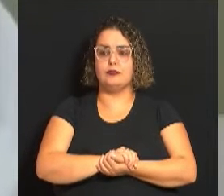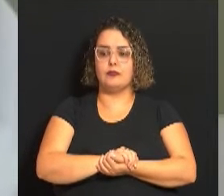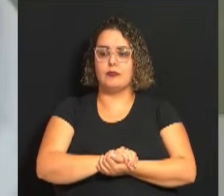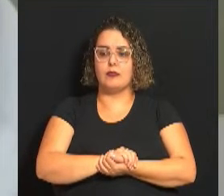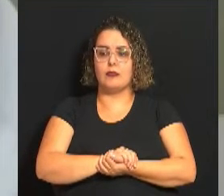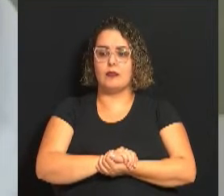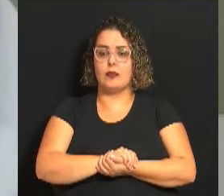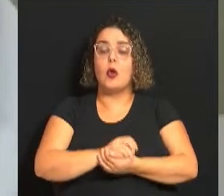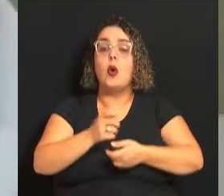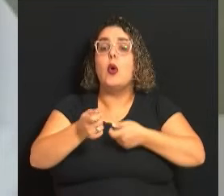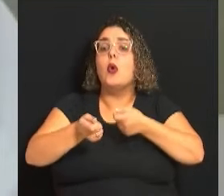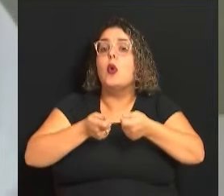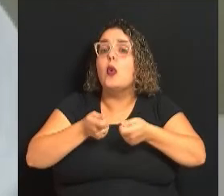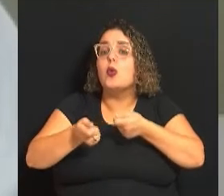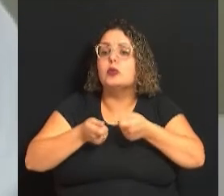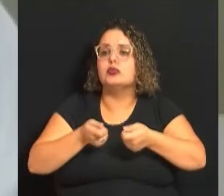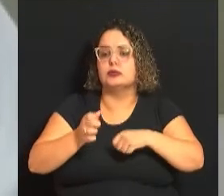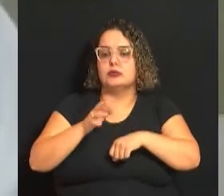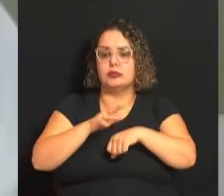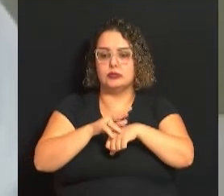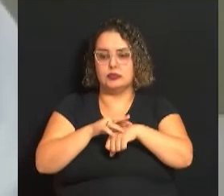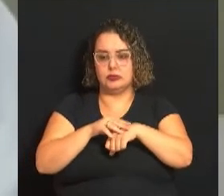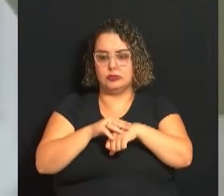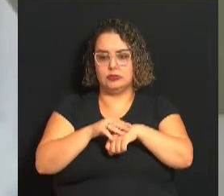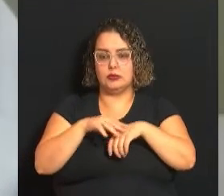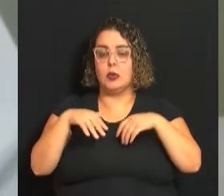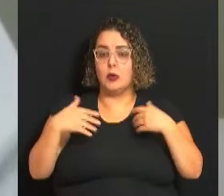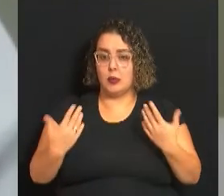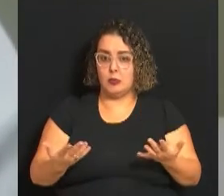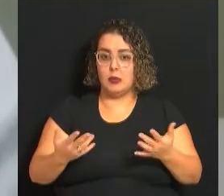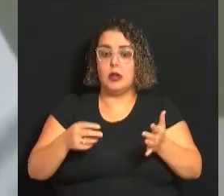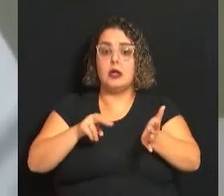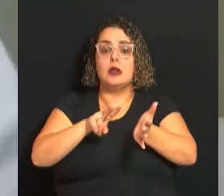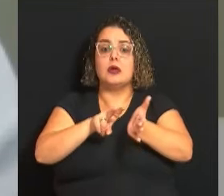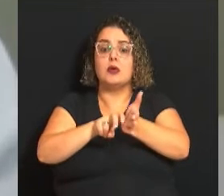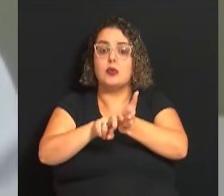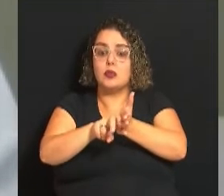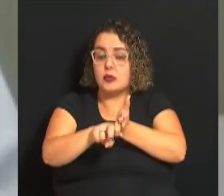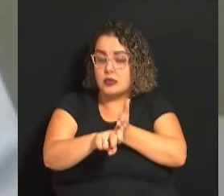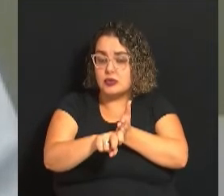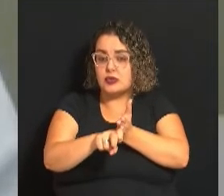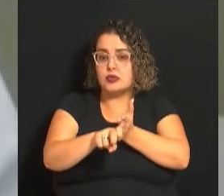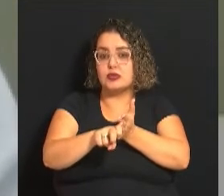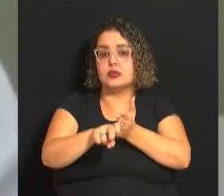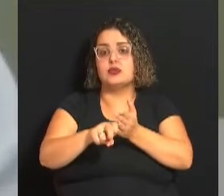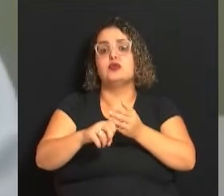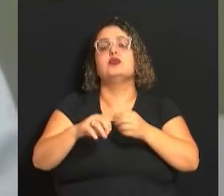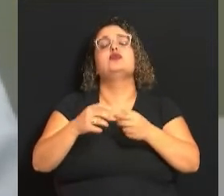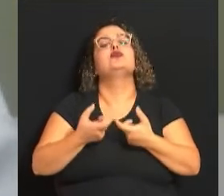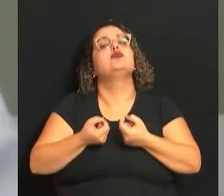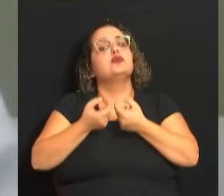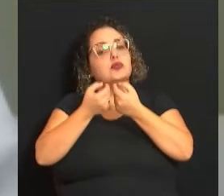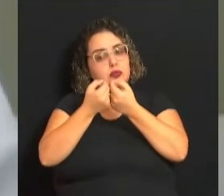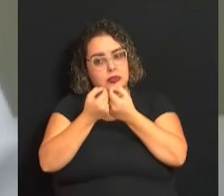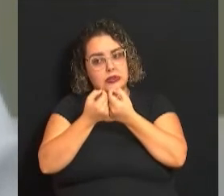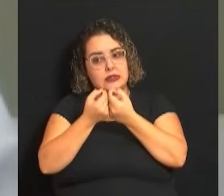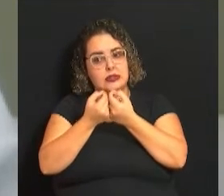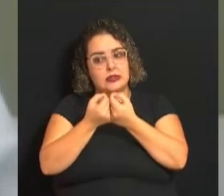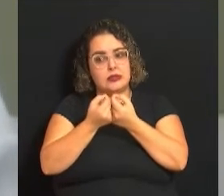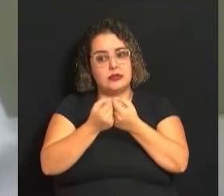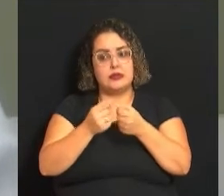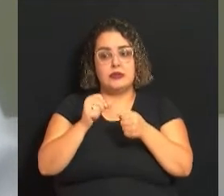o controle dessa doença, para que o diagnóstico do câncer seja feito de uma